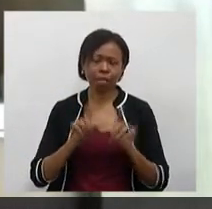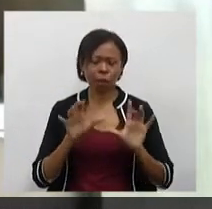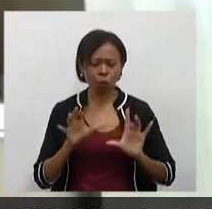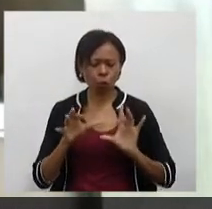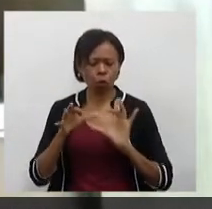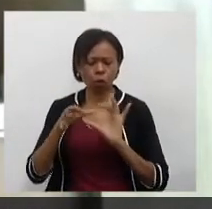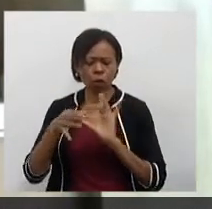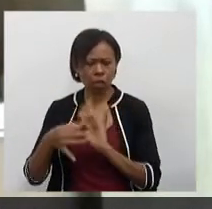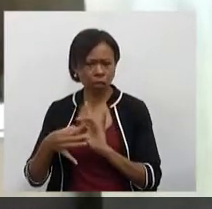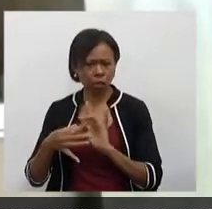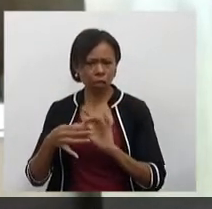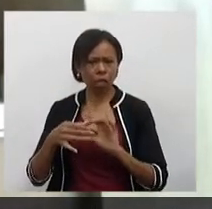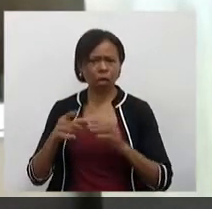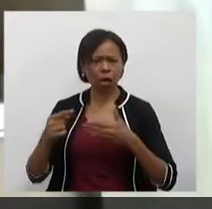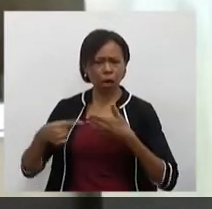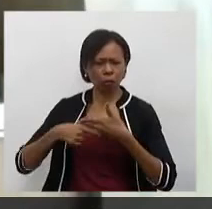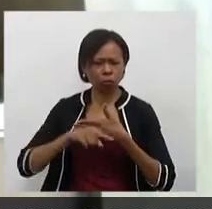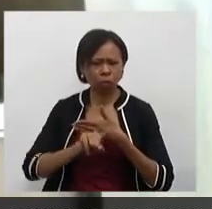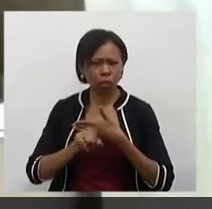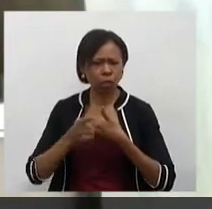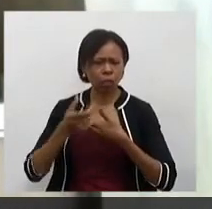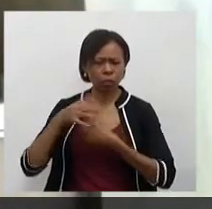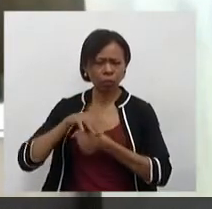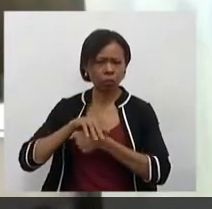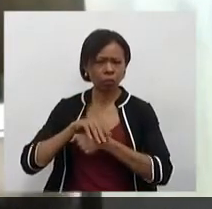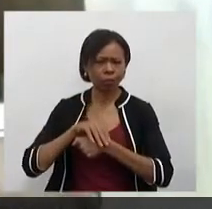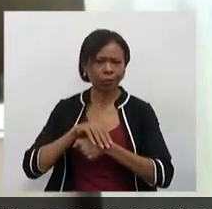a imunodeficiências, a doenças